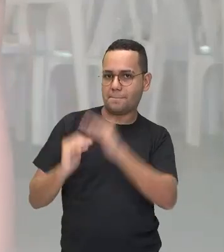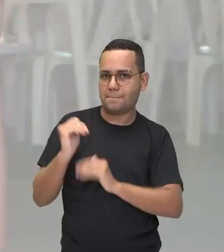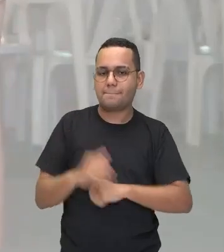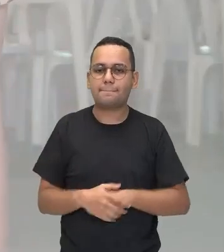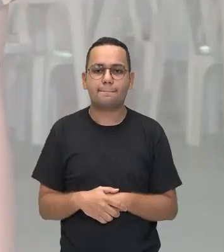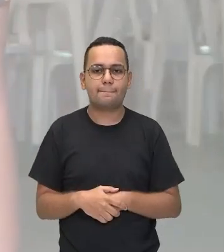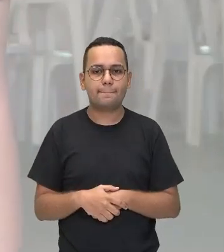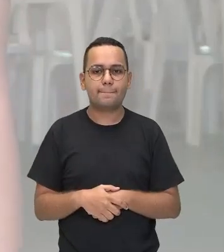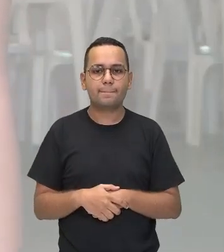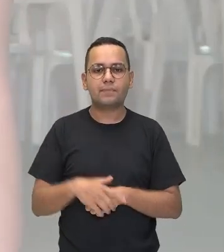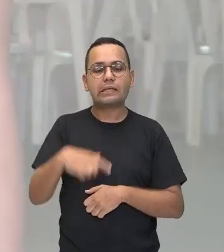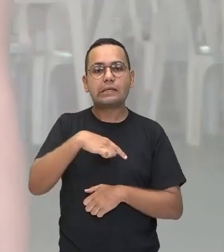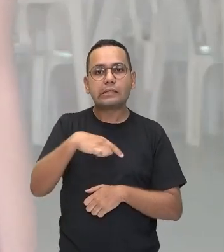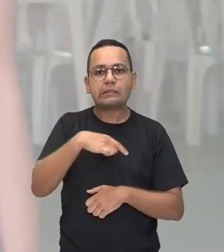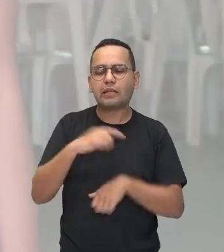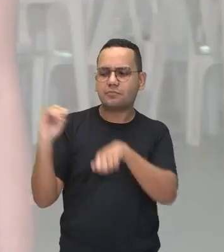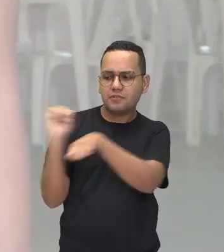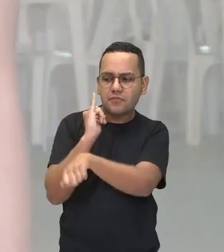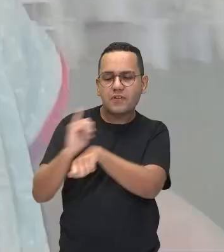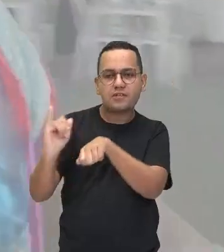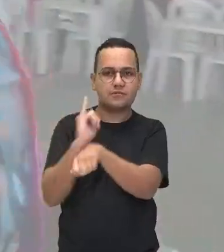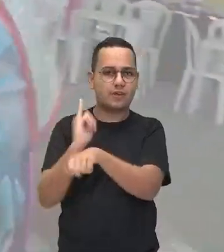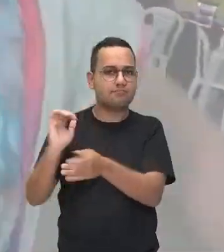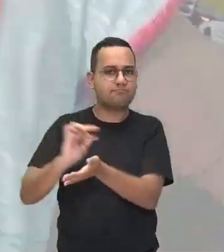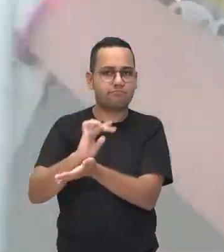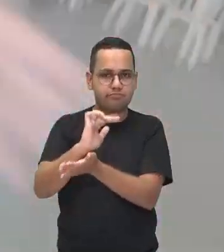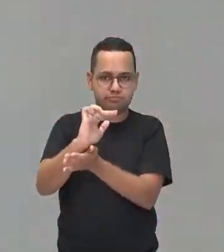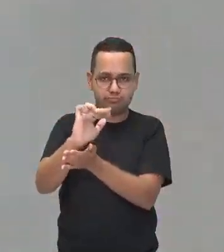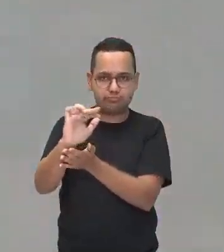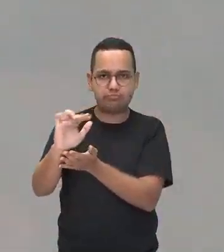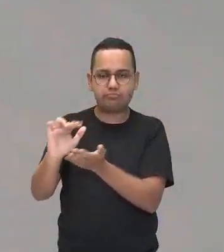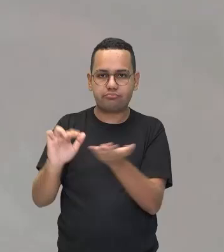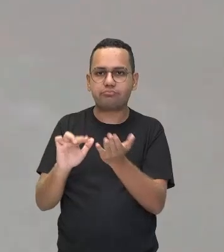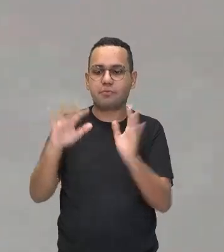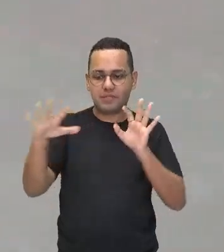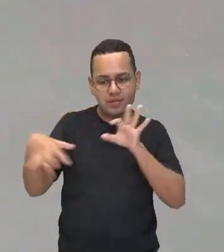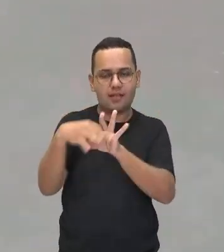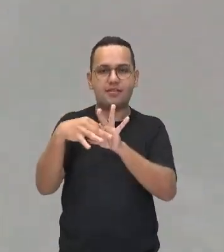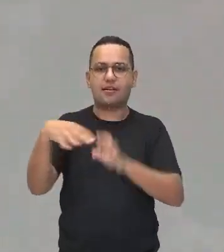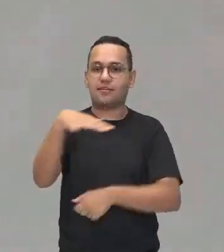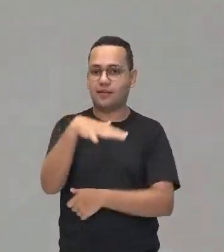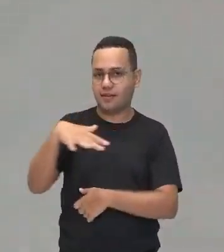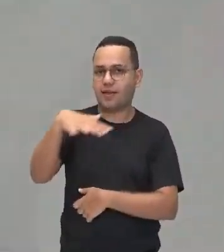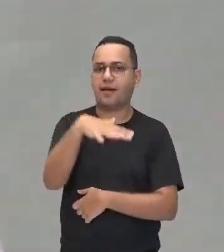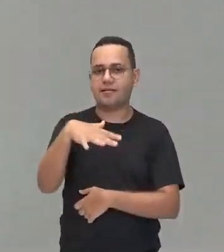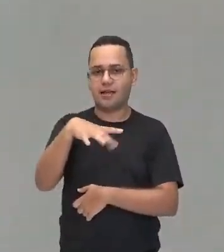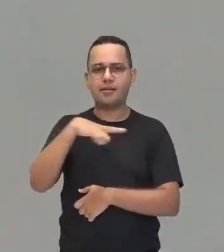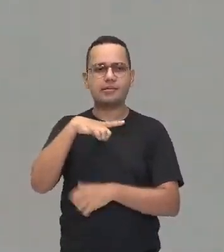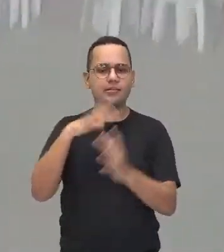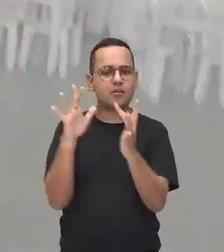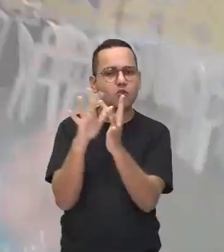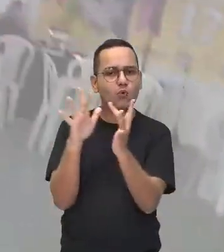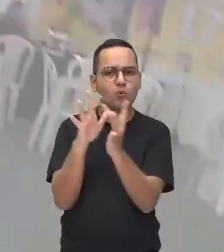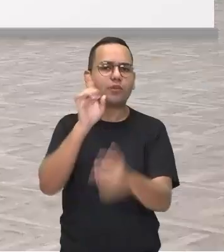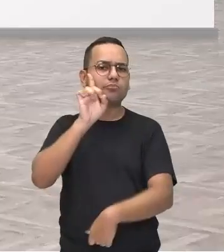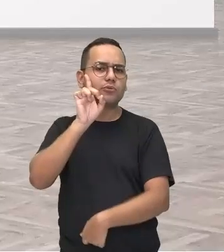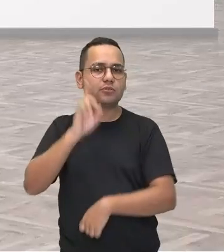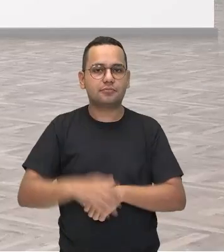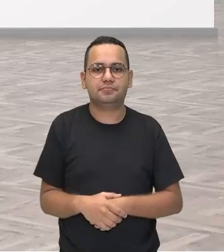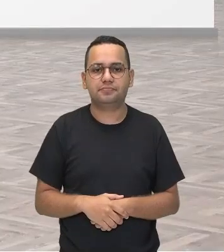trazer ferramenta e mão de obra de trabalho para dentro desse espaço que eles convivem quase que